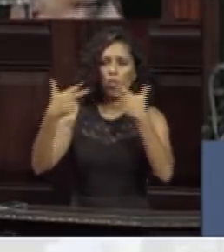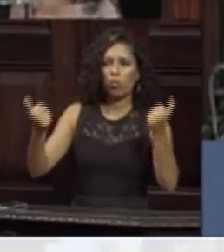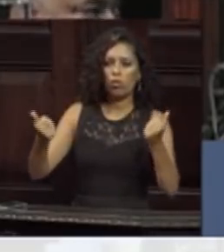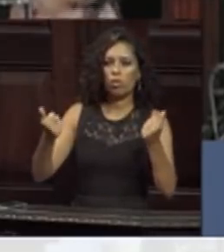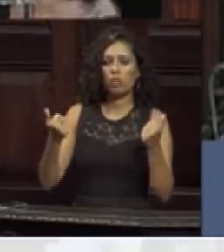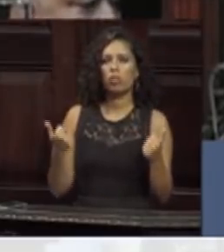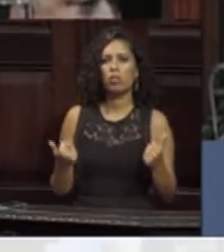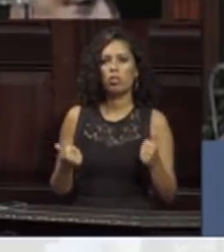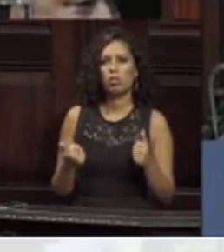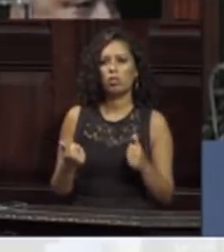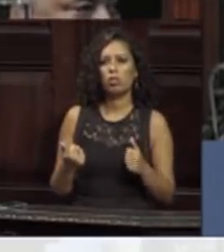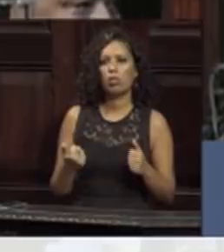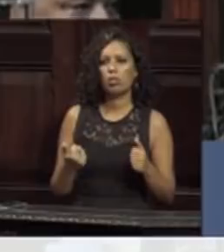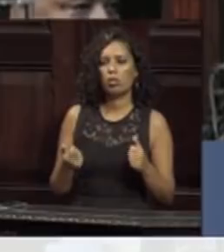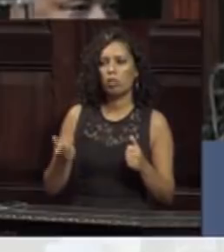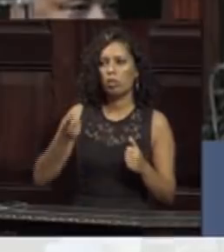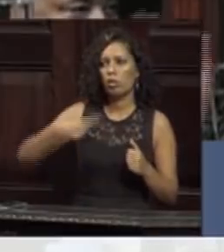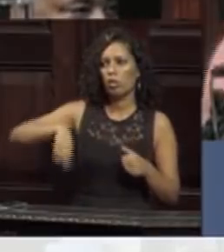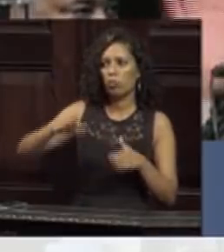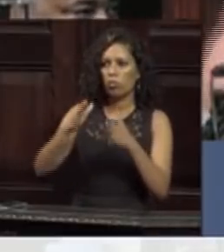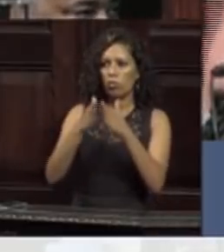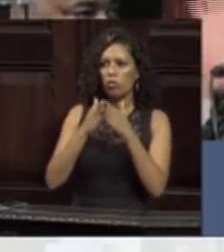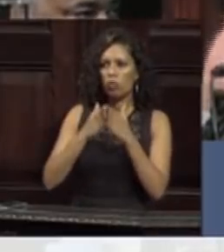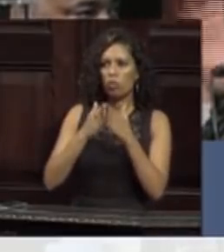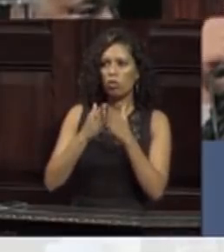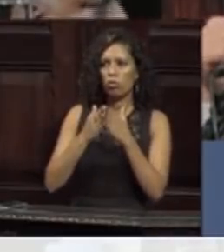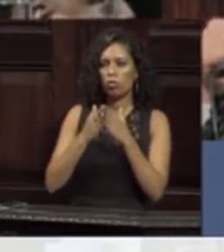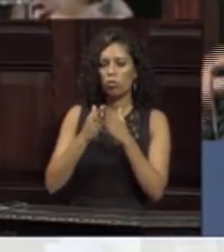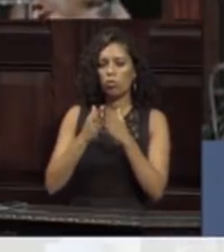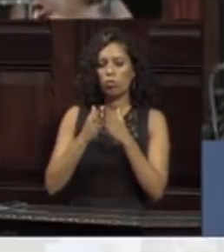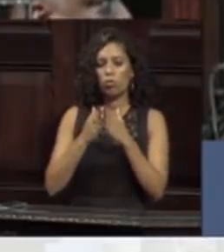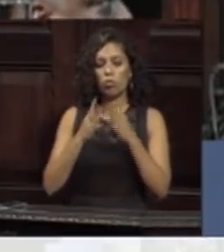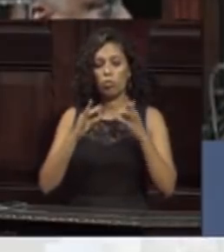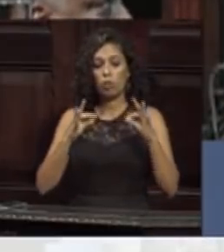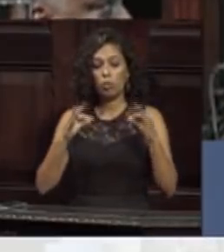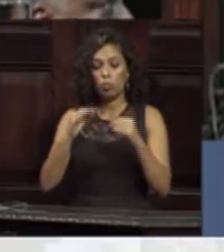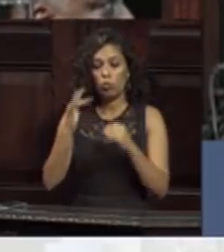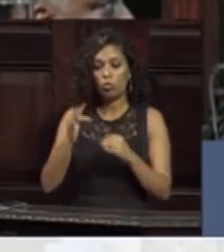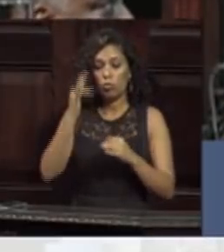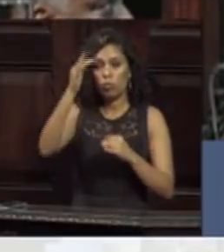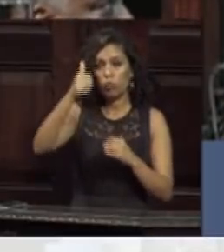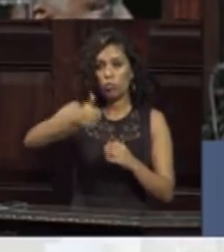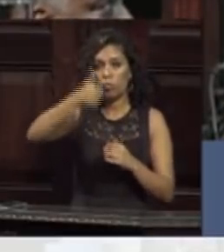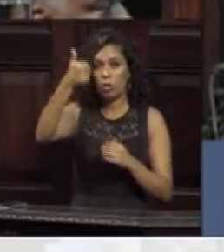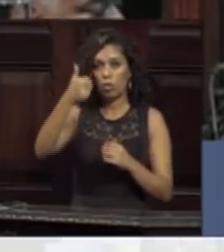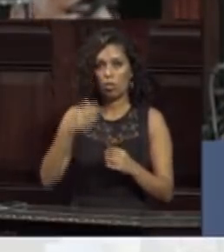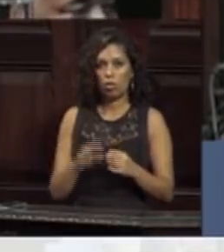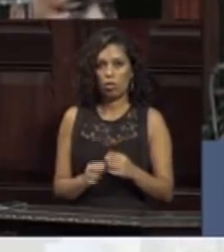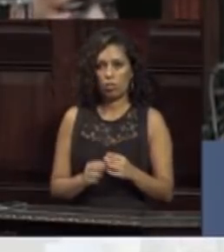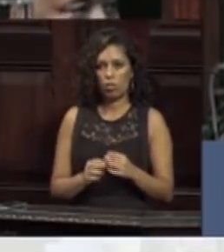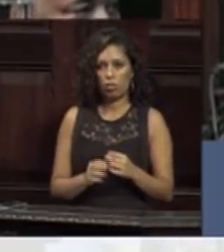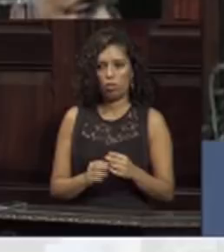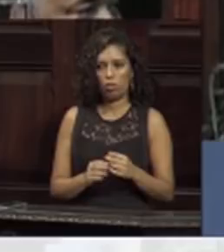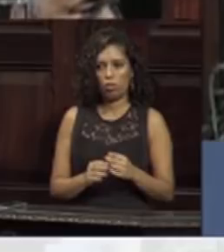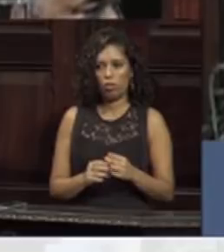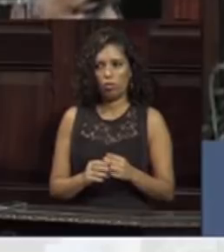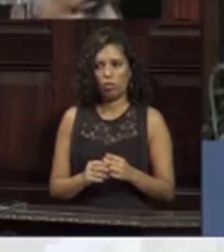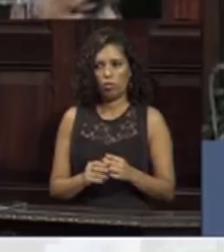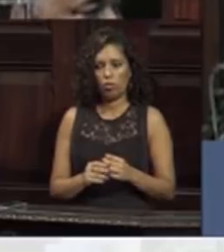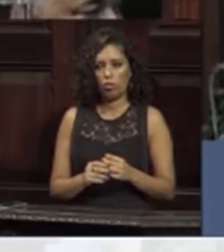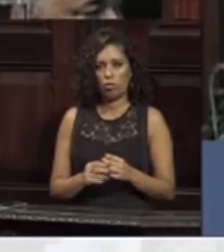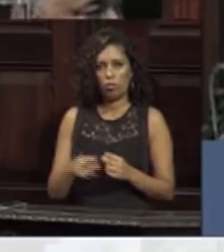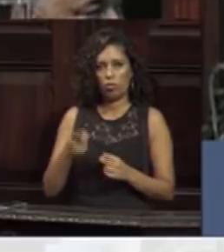que tudo transcorra da melhor forma possível. Então, Ferraz, Pereirinha e a tia Beatriz, já